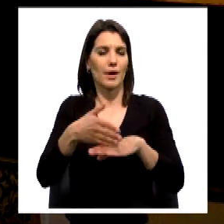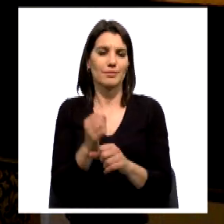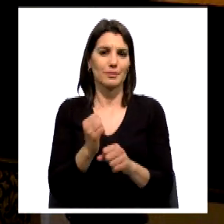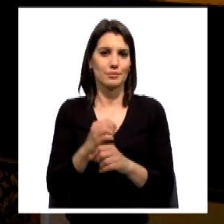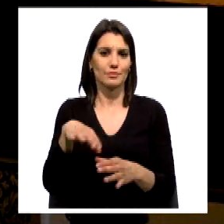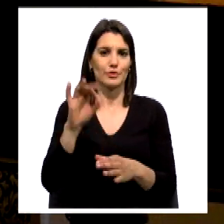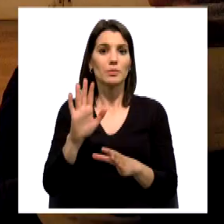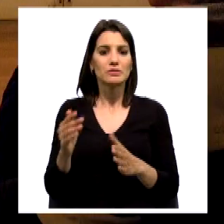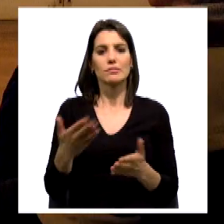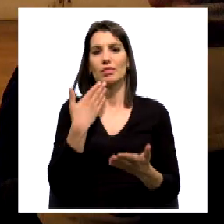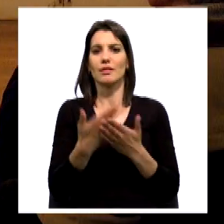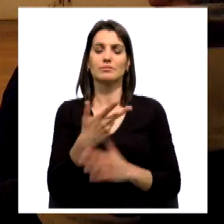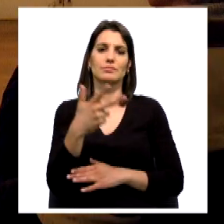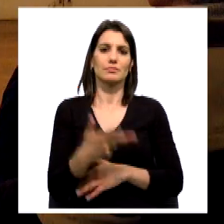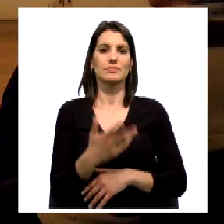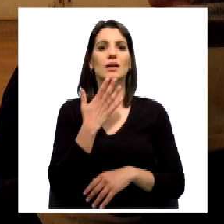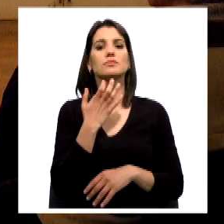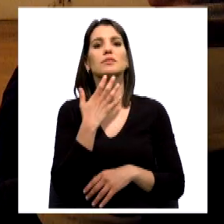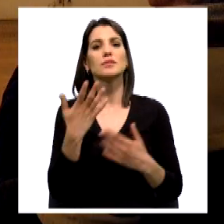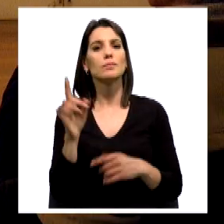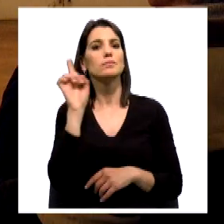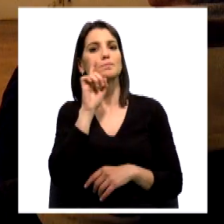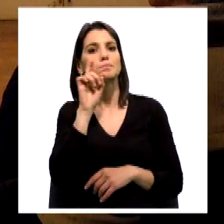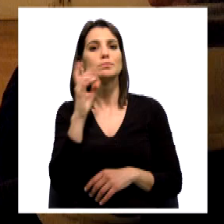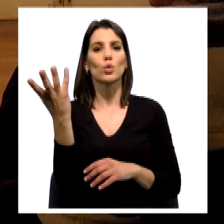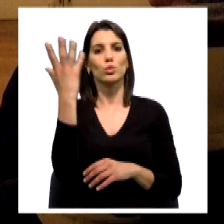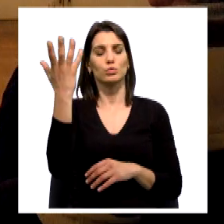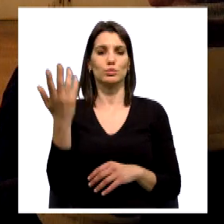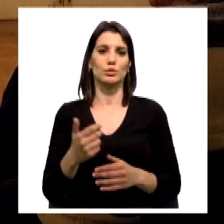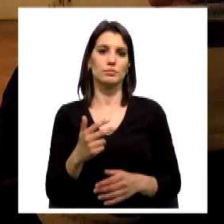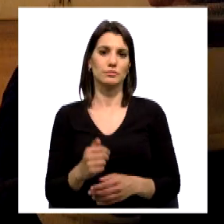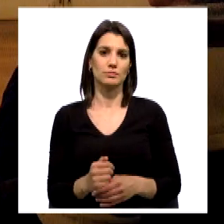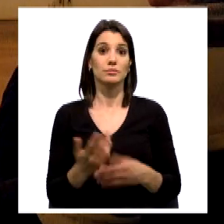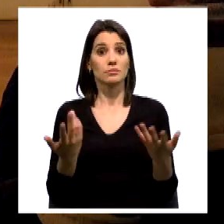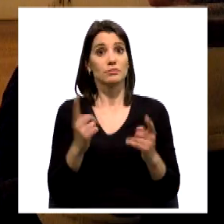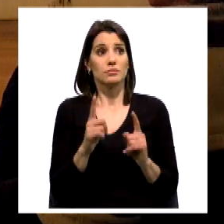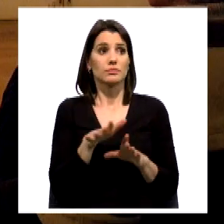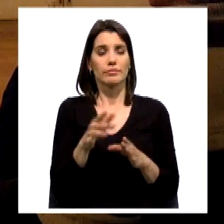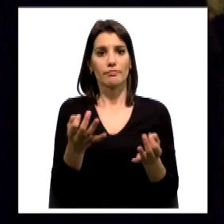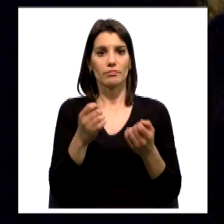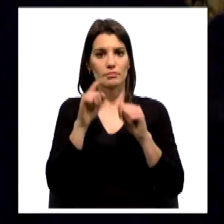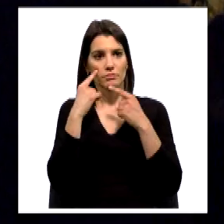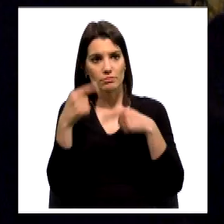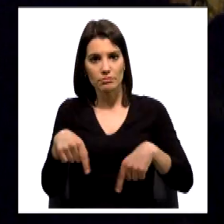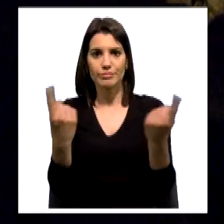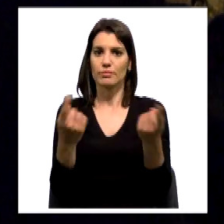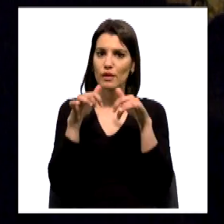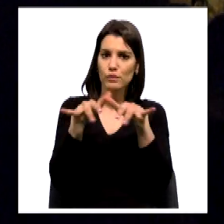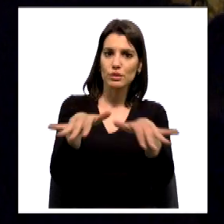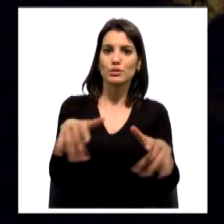parte do trabalho da Fundação, mas representam um todo, a preservação do património cultural. Tem uma componente de